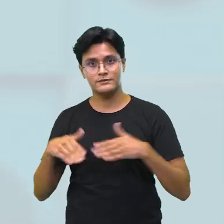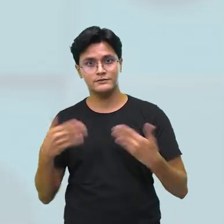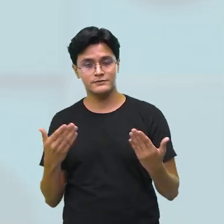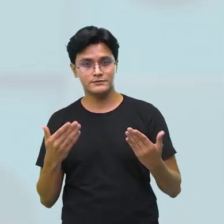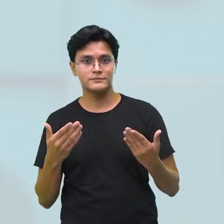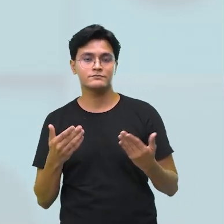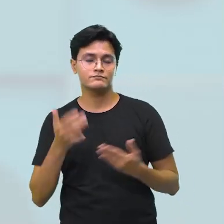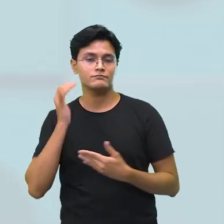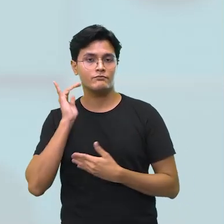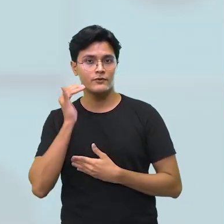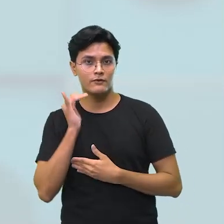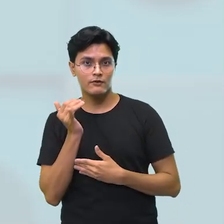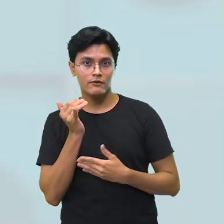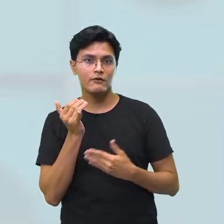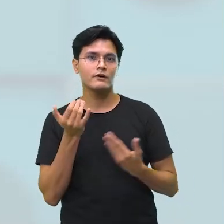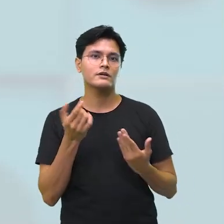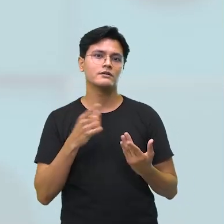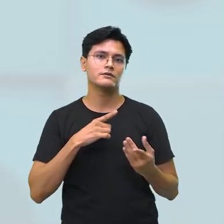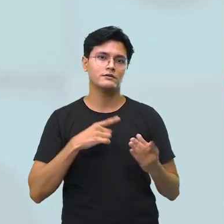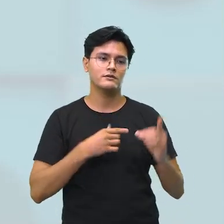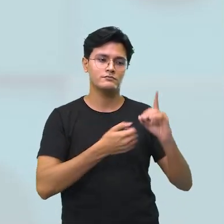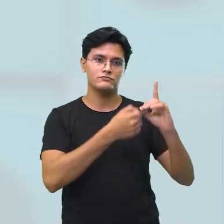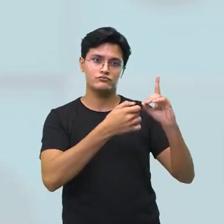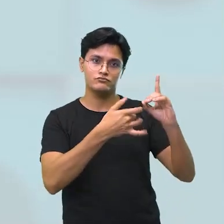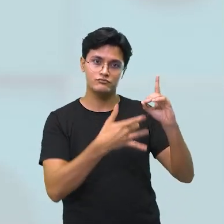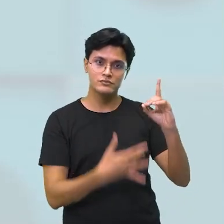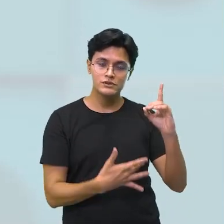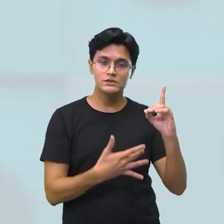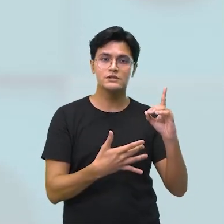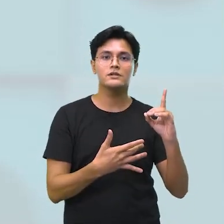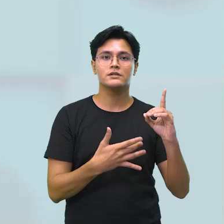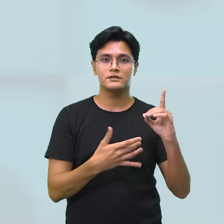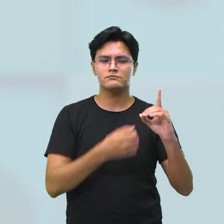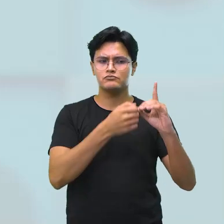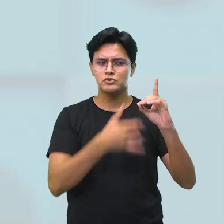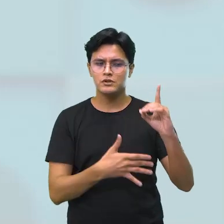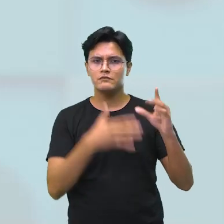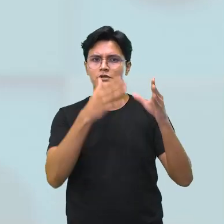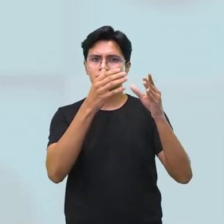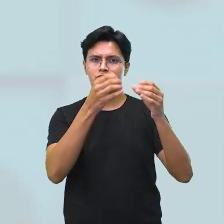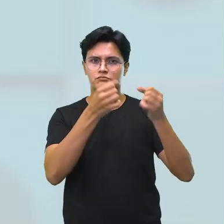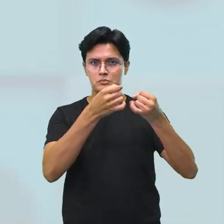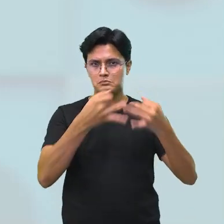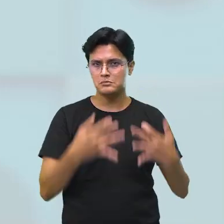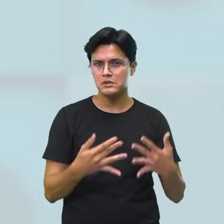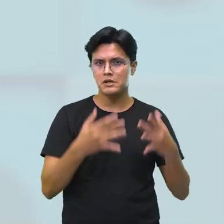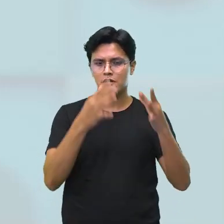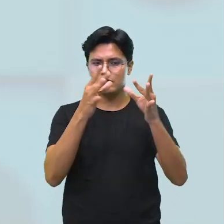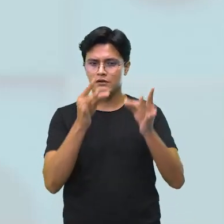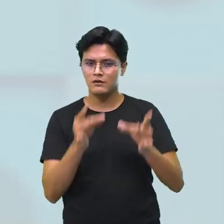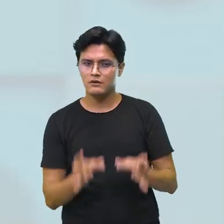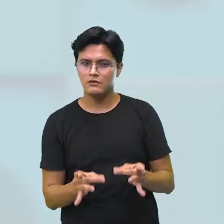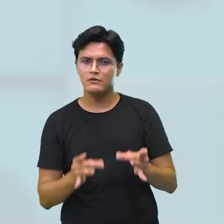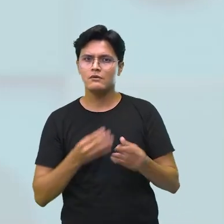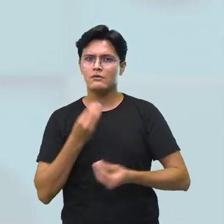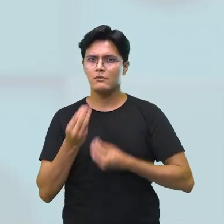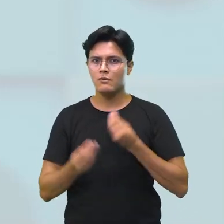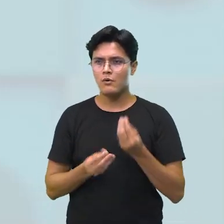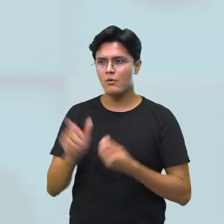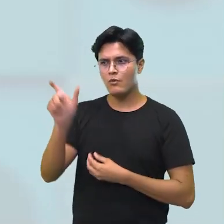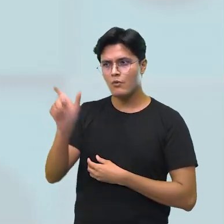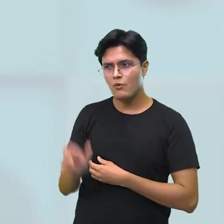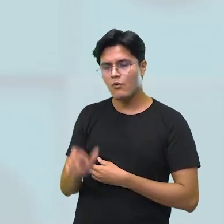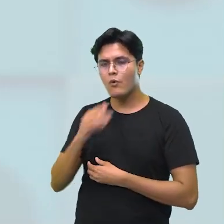assim, auxiliando da narração, mas a gente vai fazer o quê? Descrever como era esse senhor T. Era um senhor,